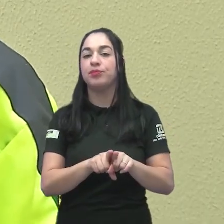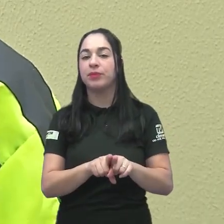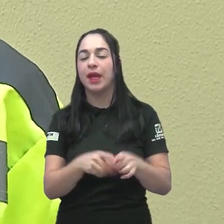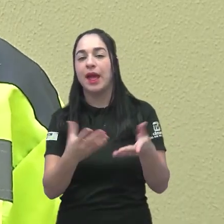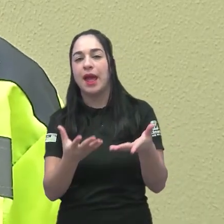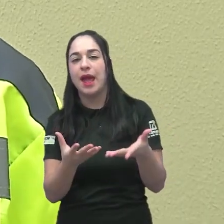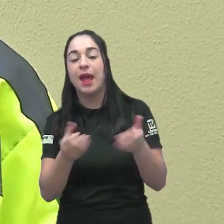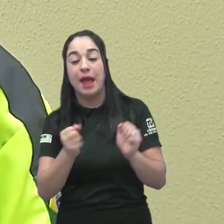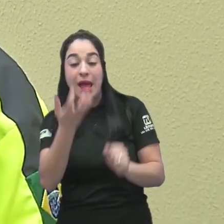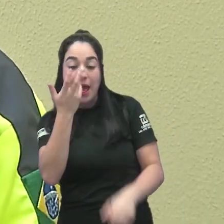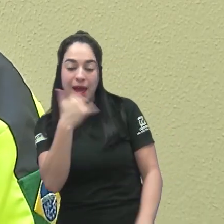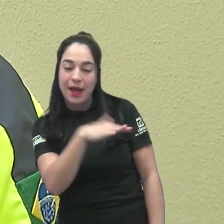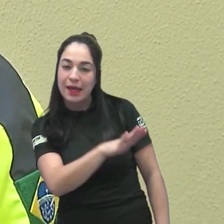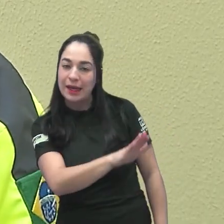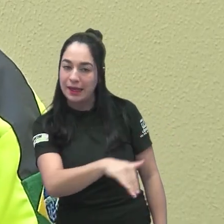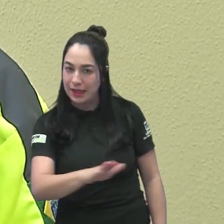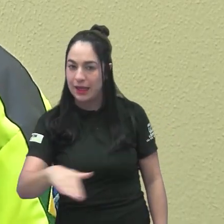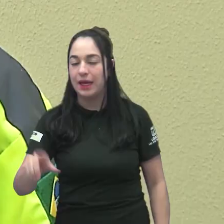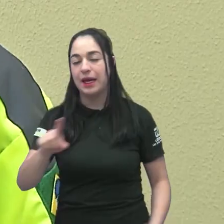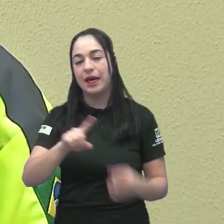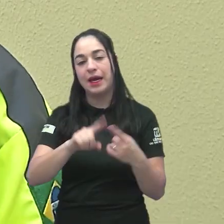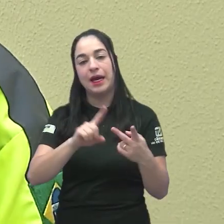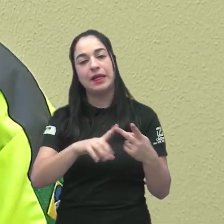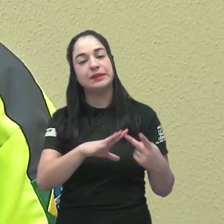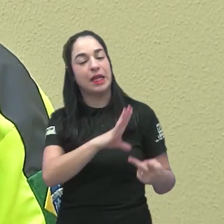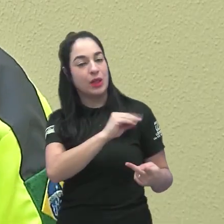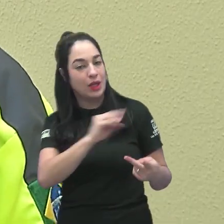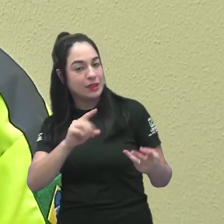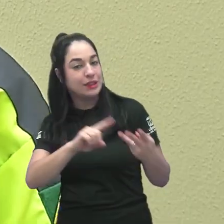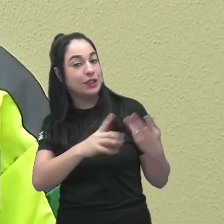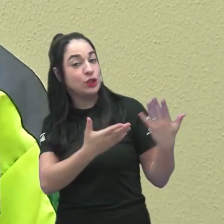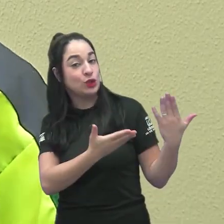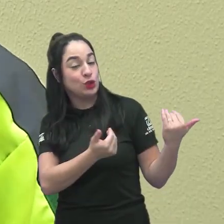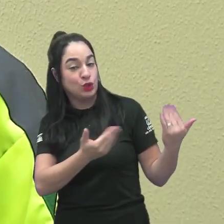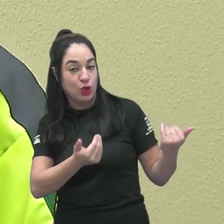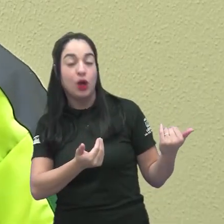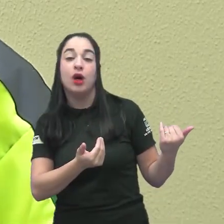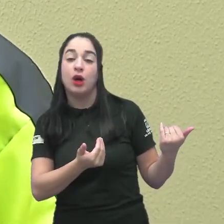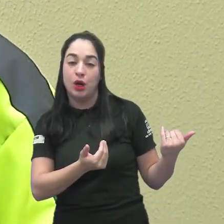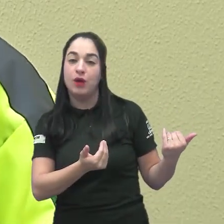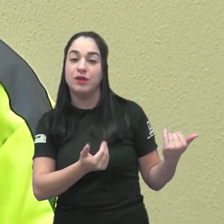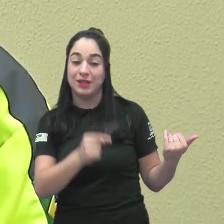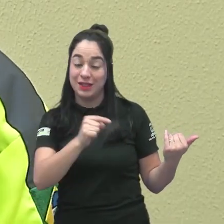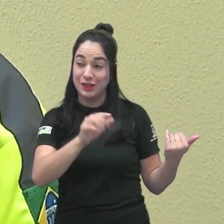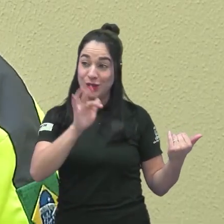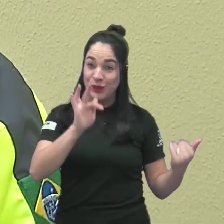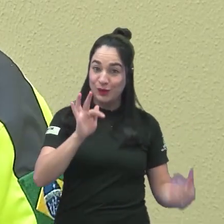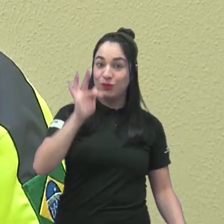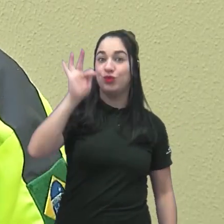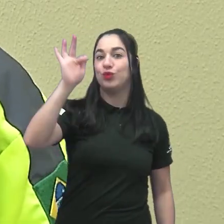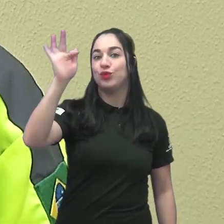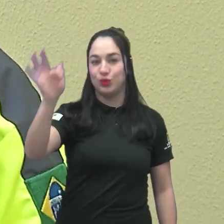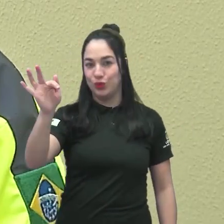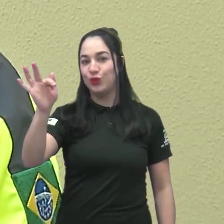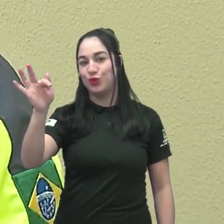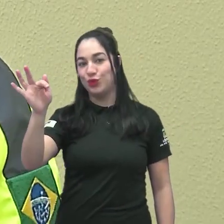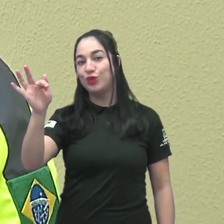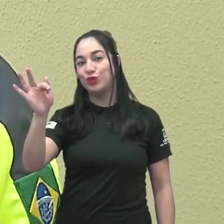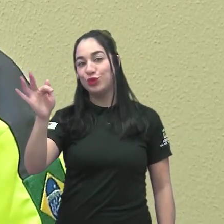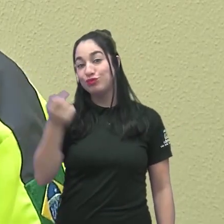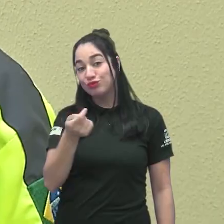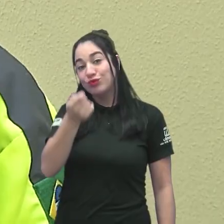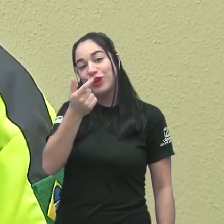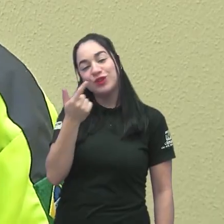também fortemente com a questão das crianças, né, dos adolescentes, dos jovens, que também são aí futuramente,